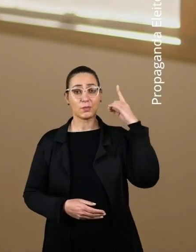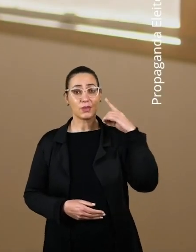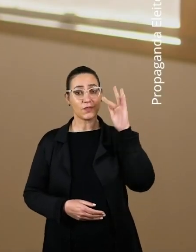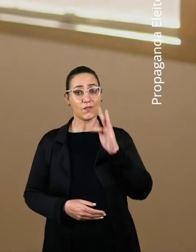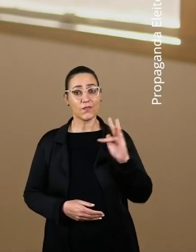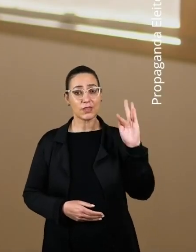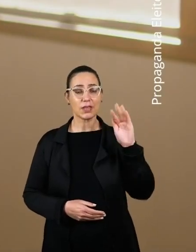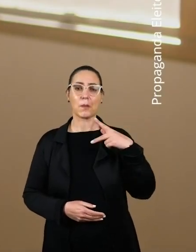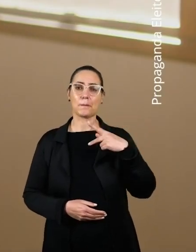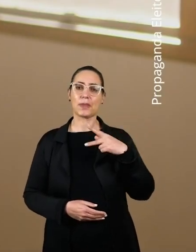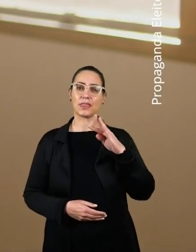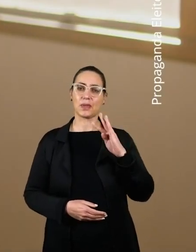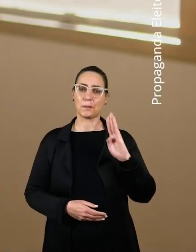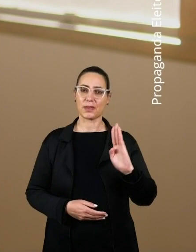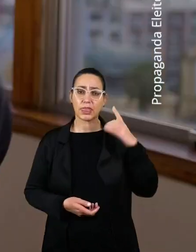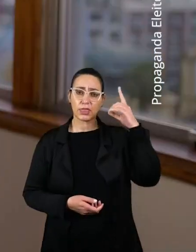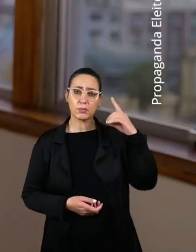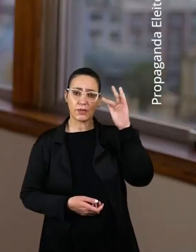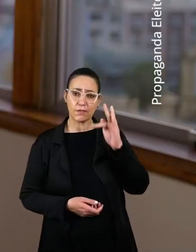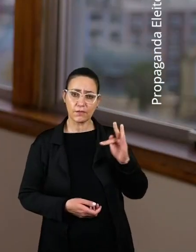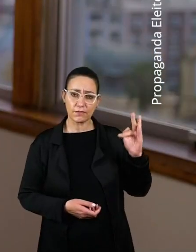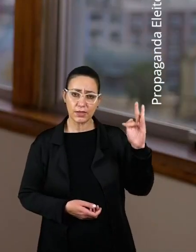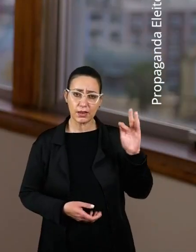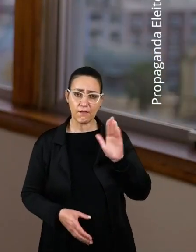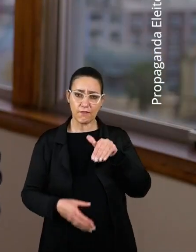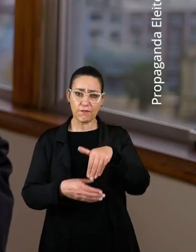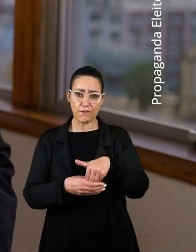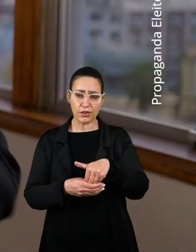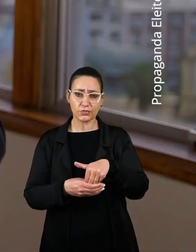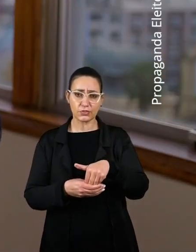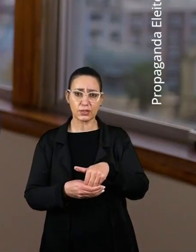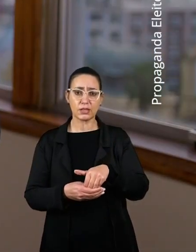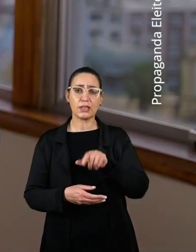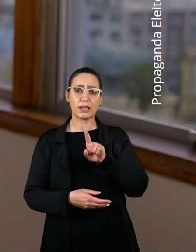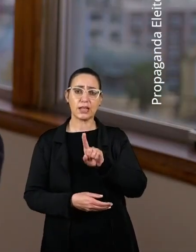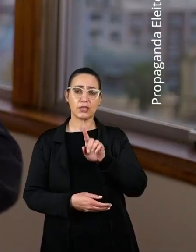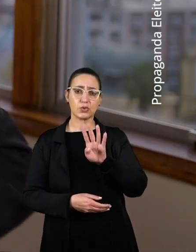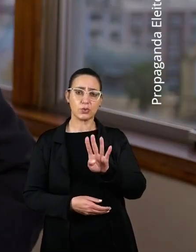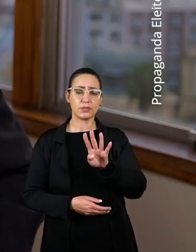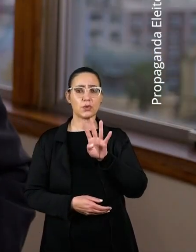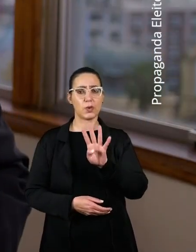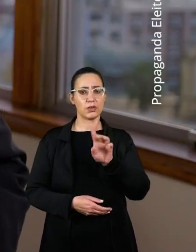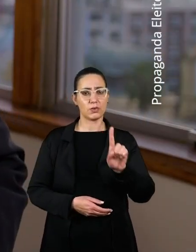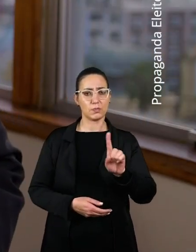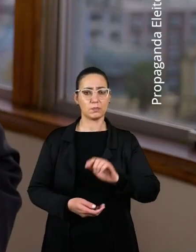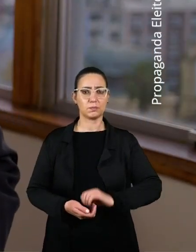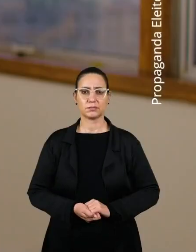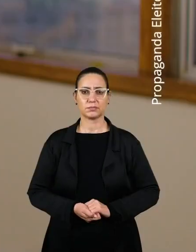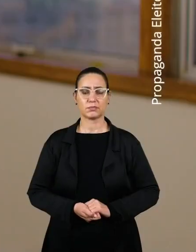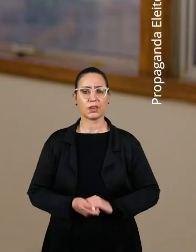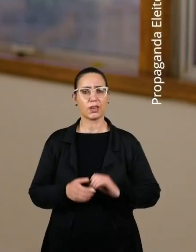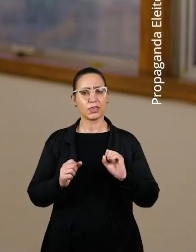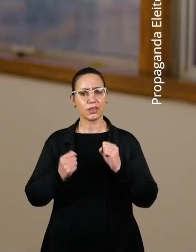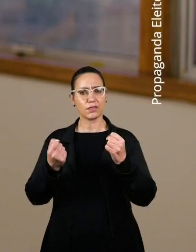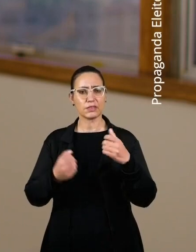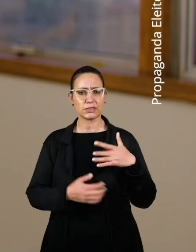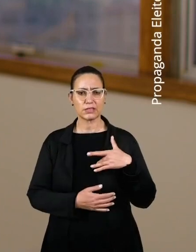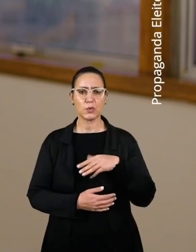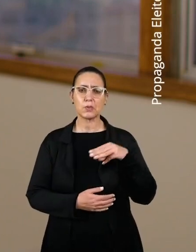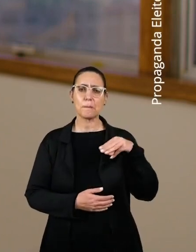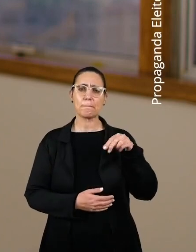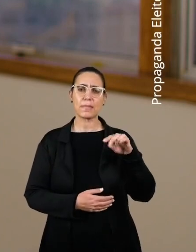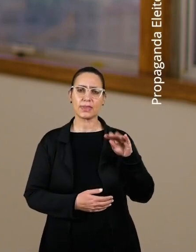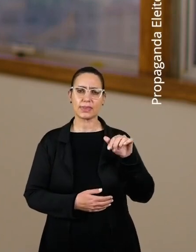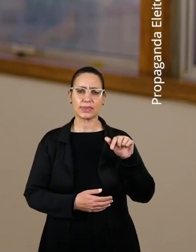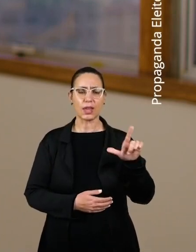deputado federal do PTB. Para deputado federal, Renan Berlese Reck, a 14:41. Em defesa da saúde mental,